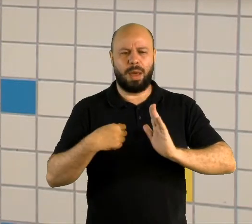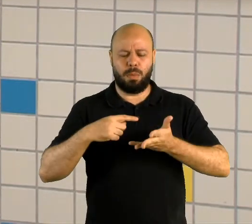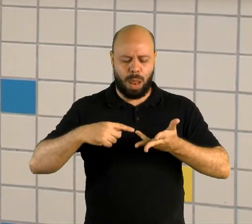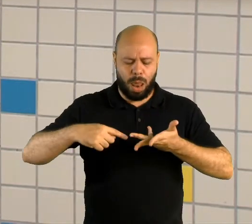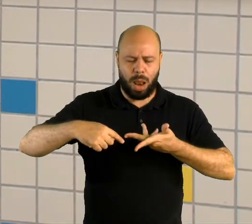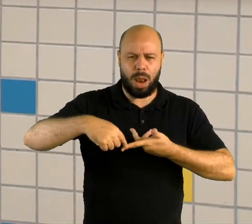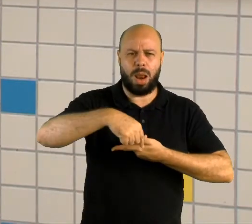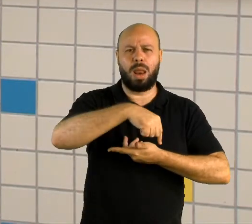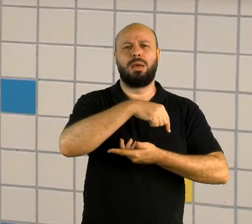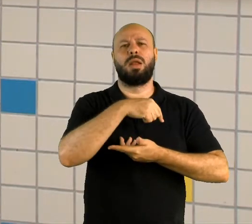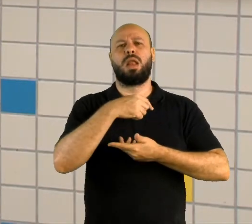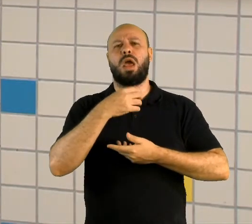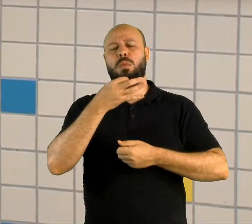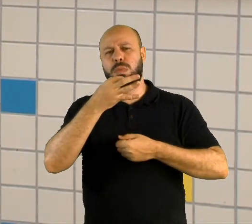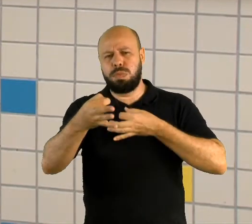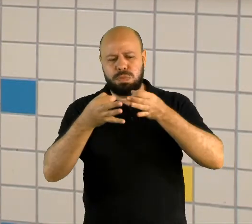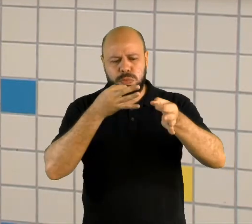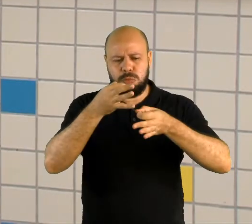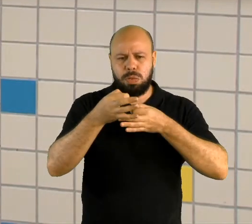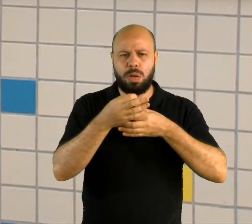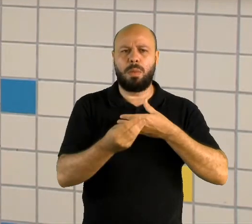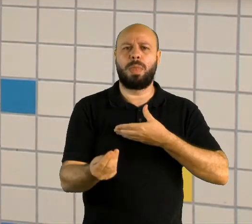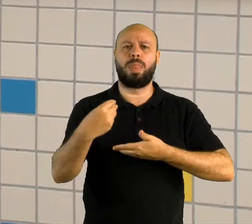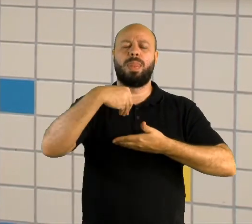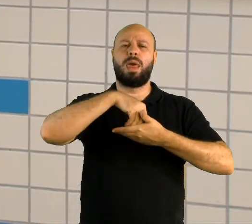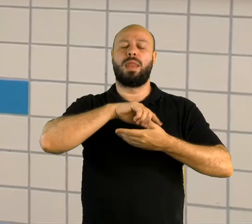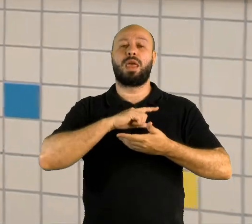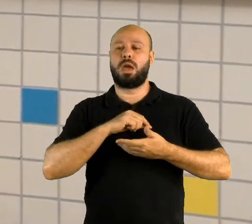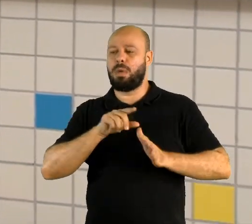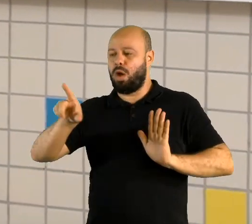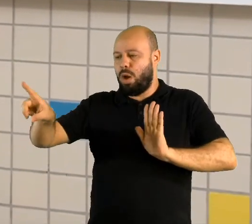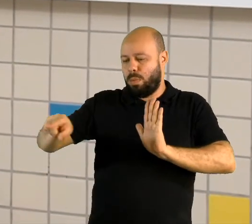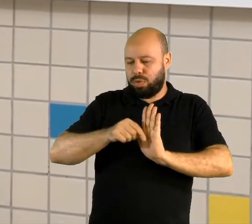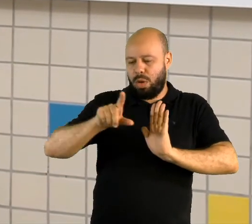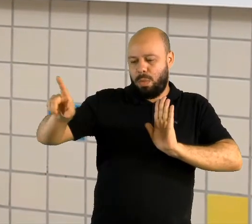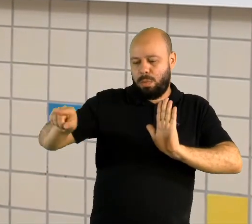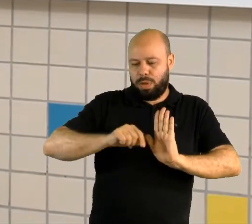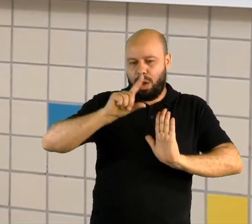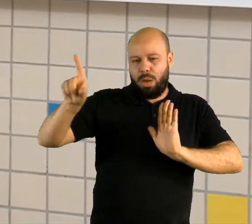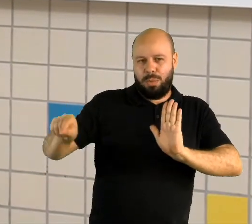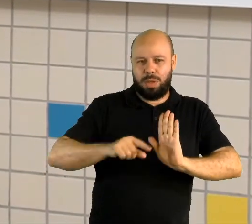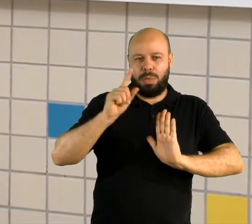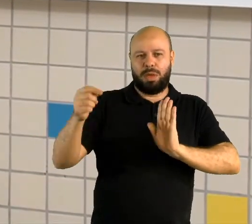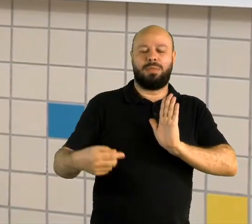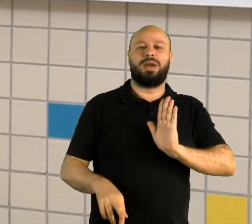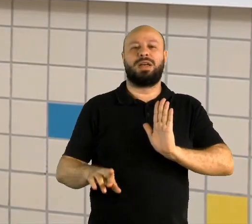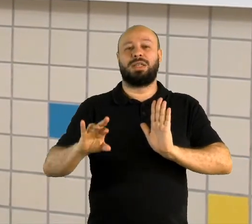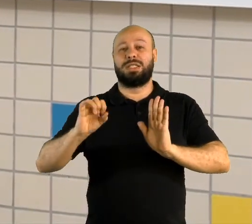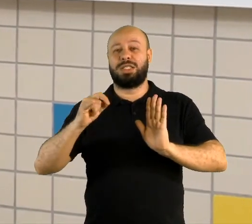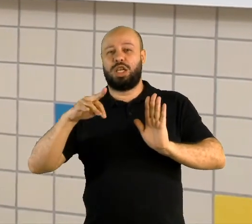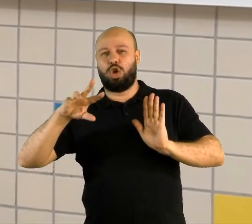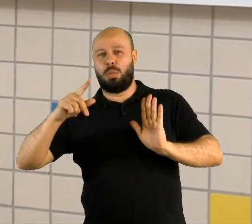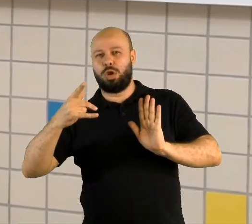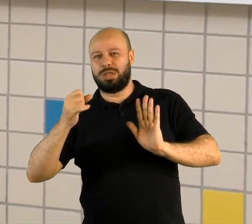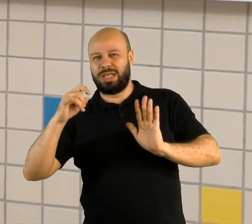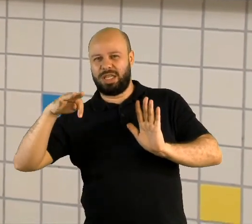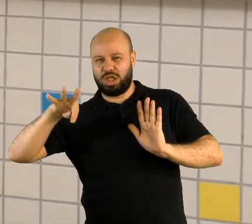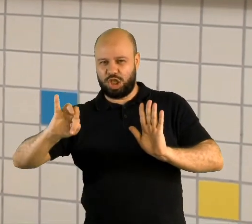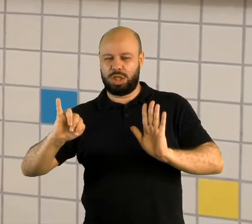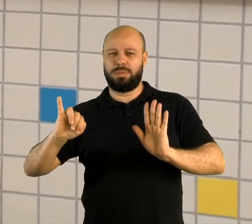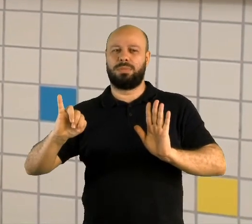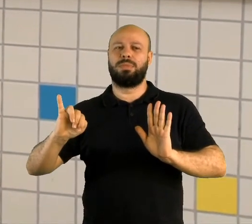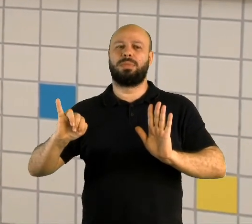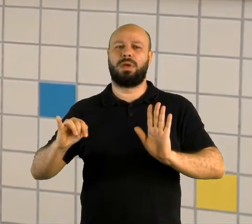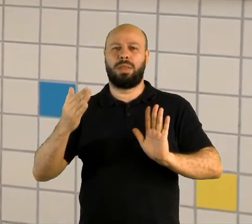argumentativos que foi utilizado nesse texto, nesse artigo do Ciro Porcenti. Para que vocês entendam melhor esse